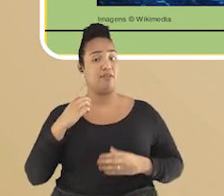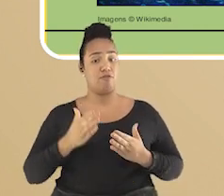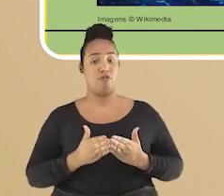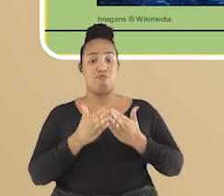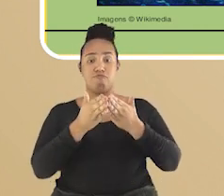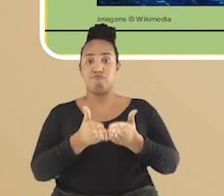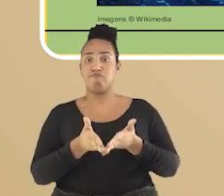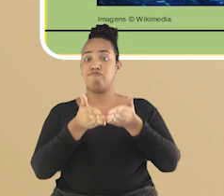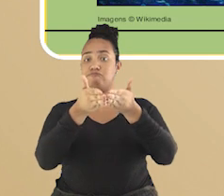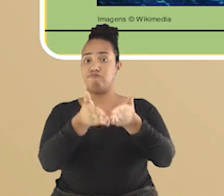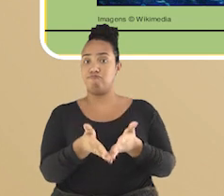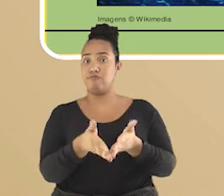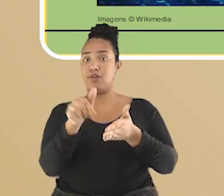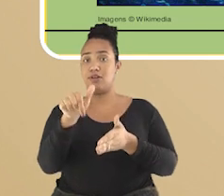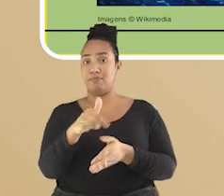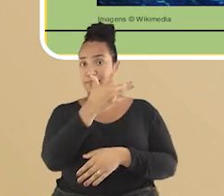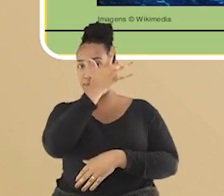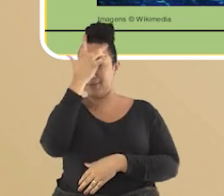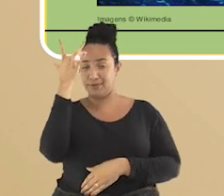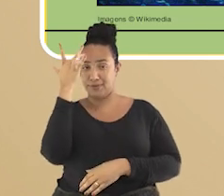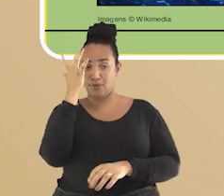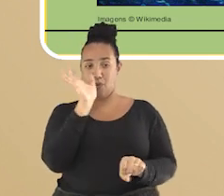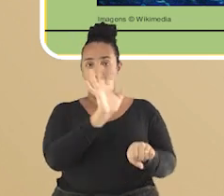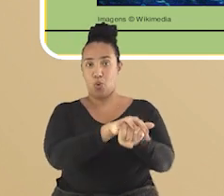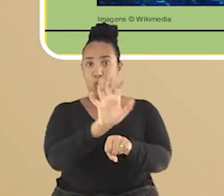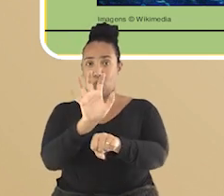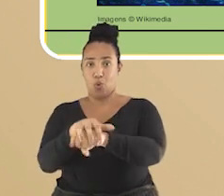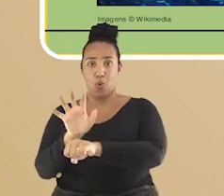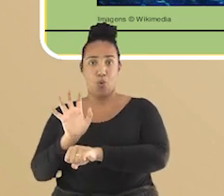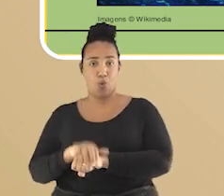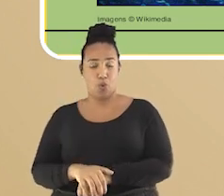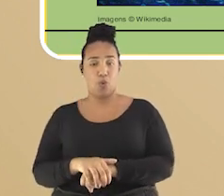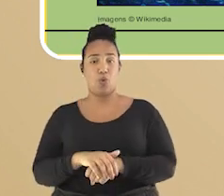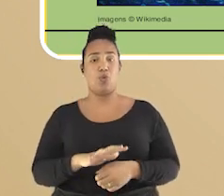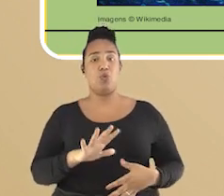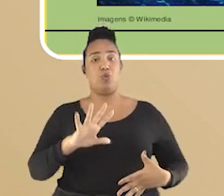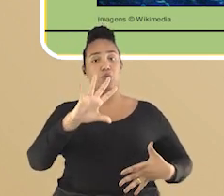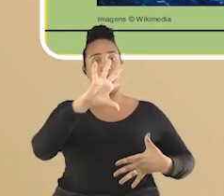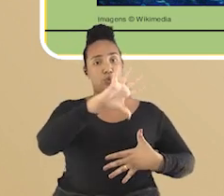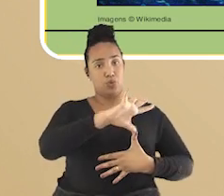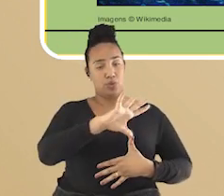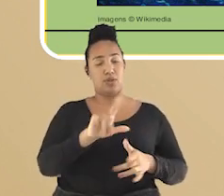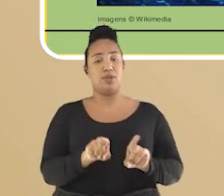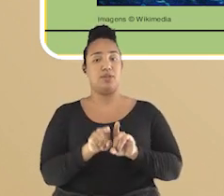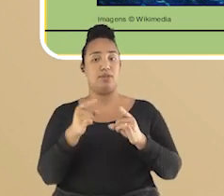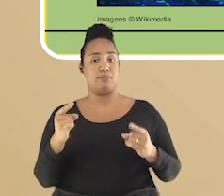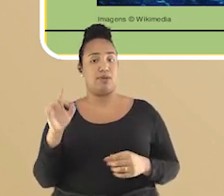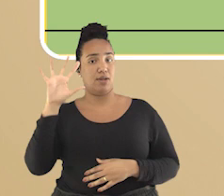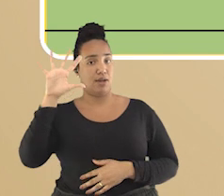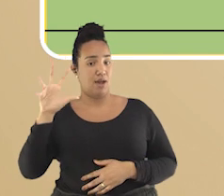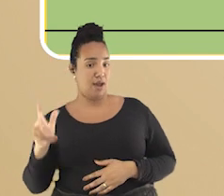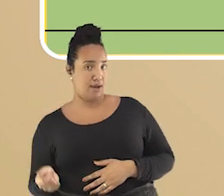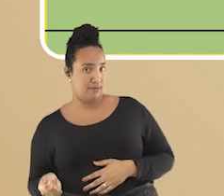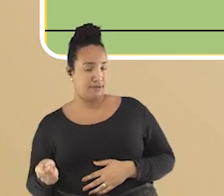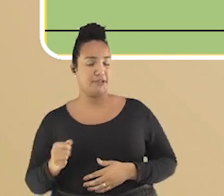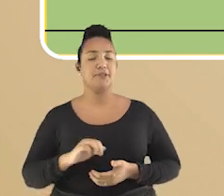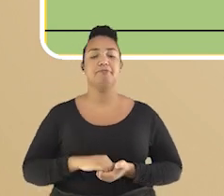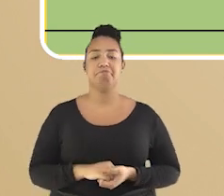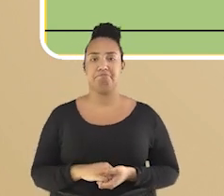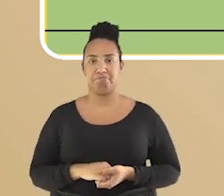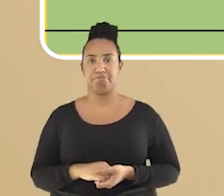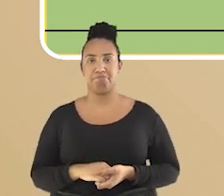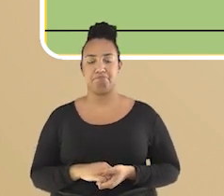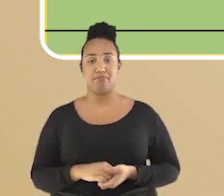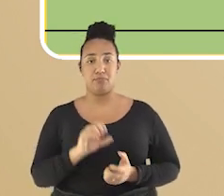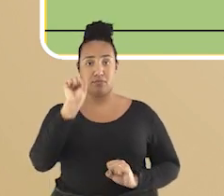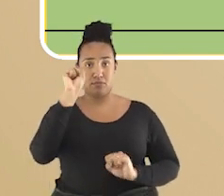navegações e para a chegada dos colonizadores nos continentes americano e africano. As